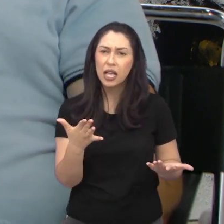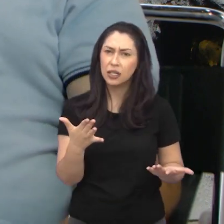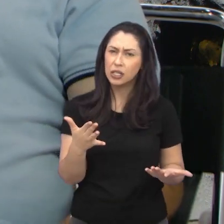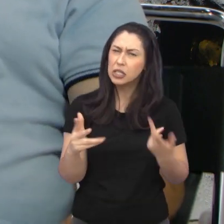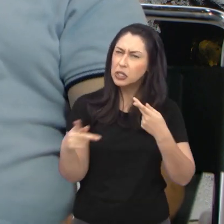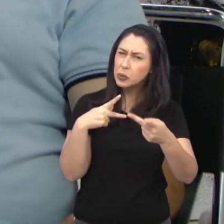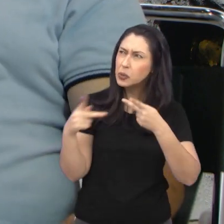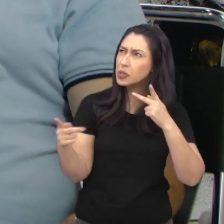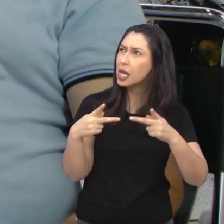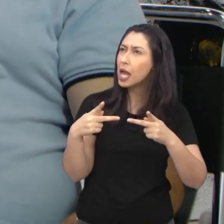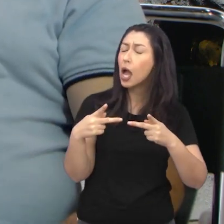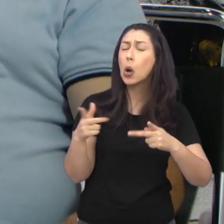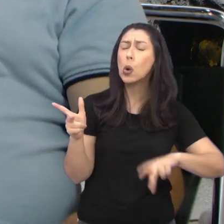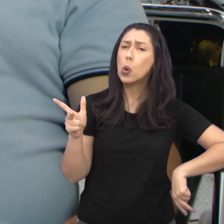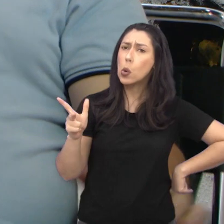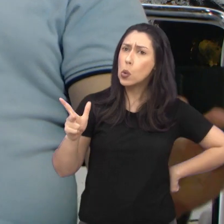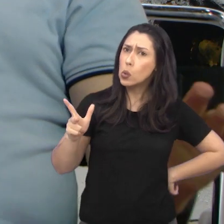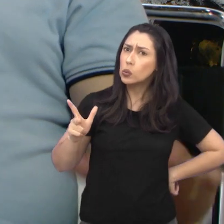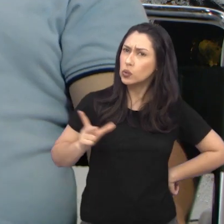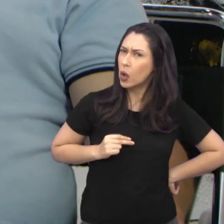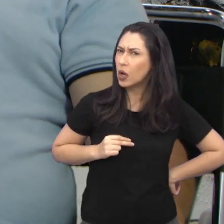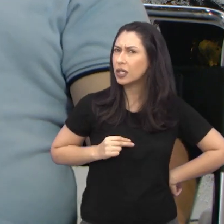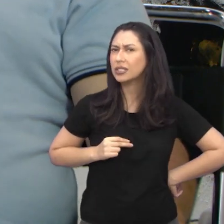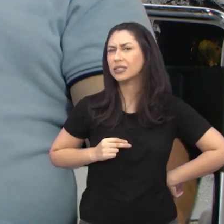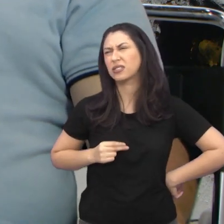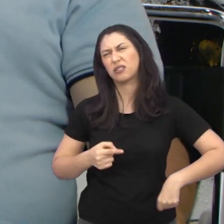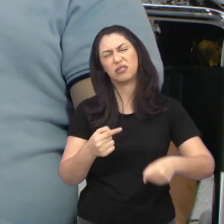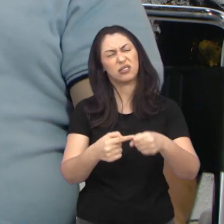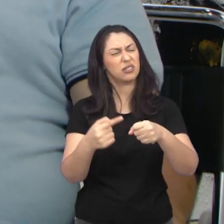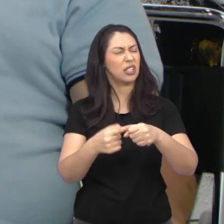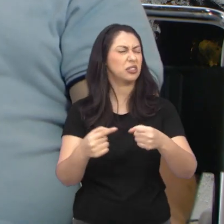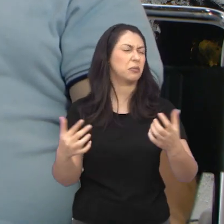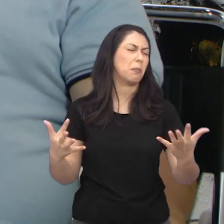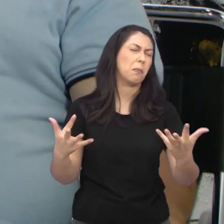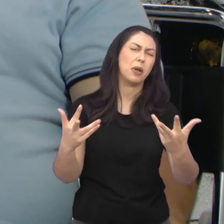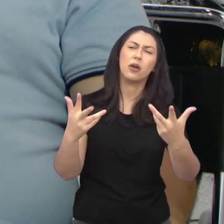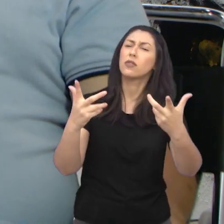Campos, nossa, aquela cidade é maravilhosa.